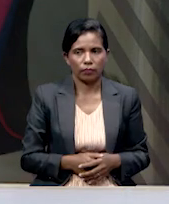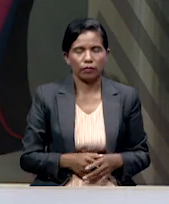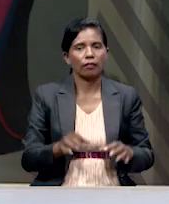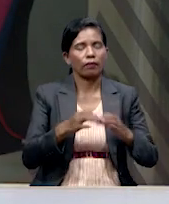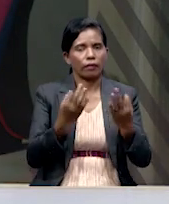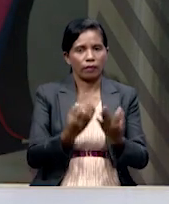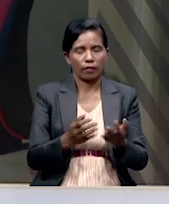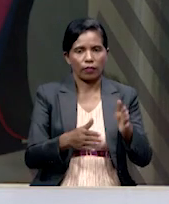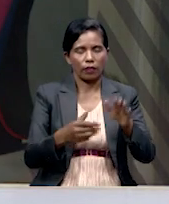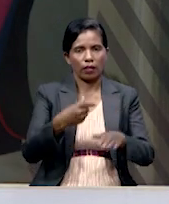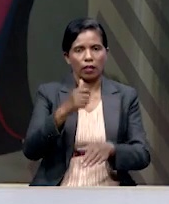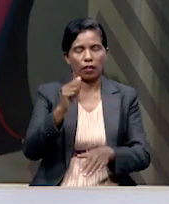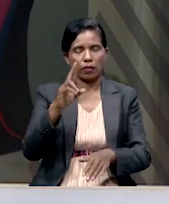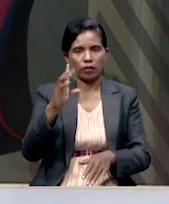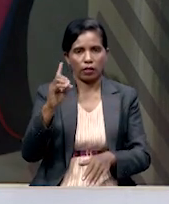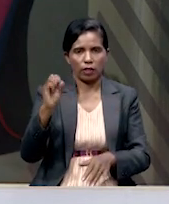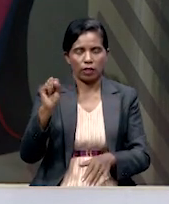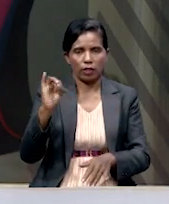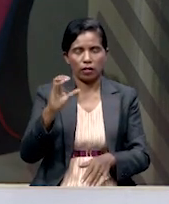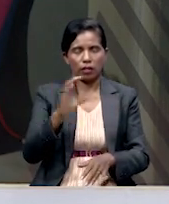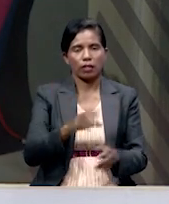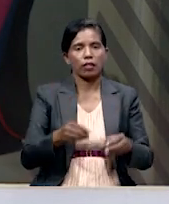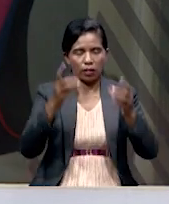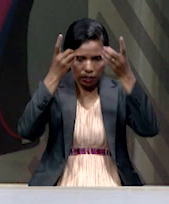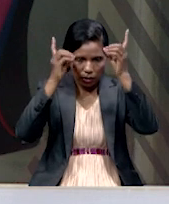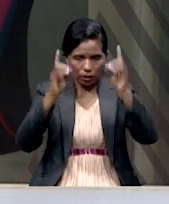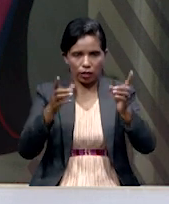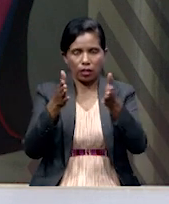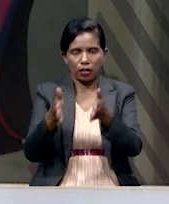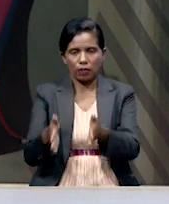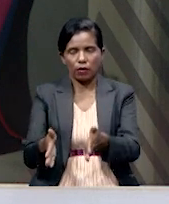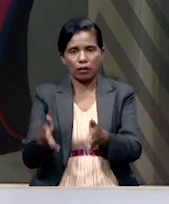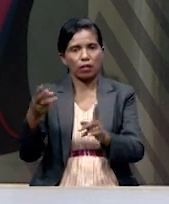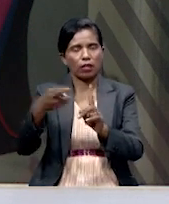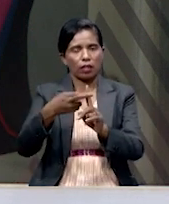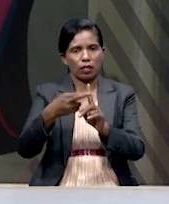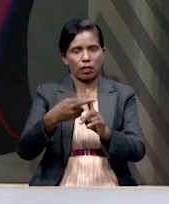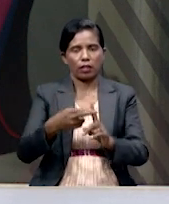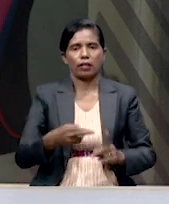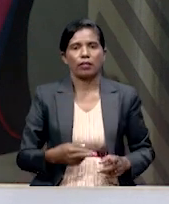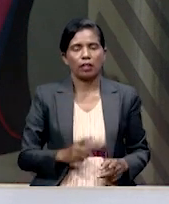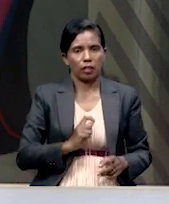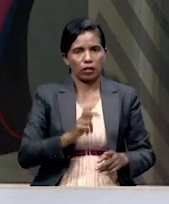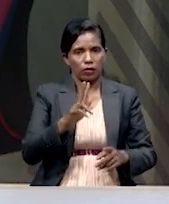Família Matebiang Gaudêncio de Sidi, halot Matebiang ia ising mate ia cemitério Raikoto.